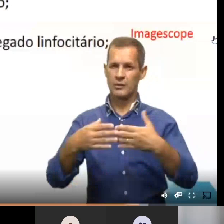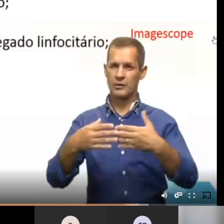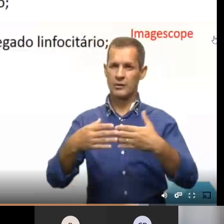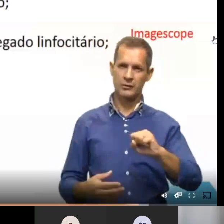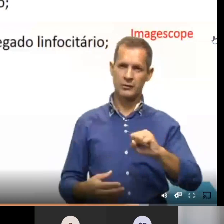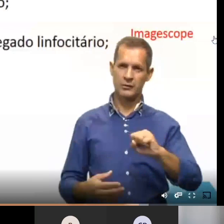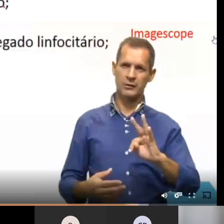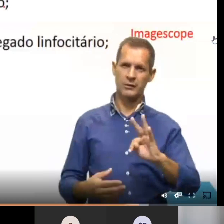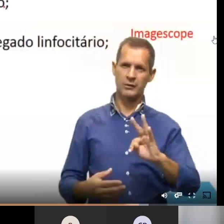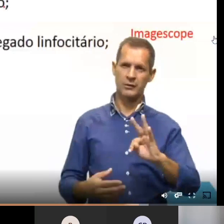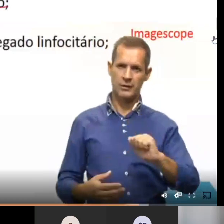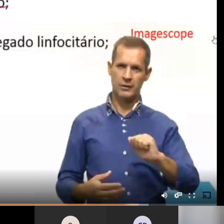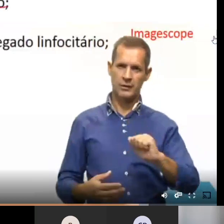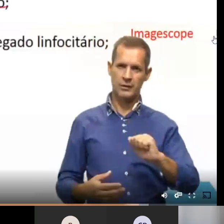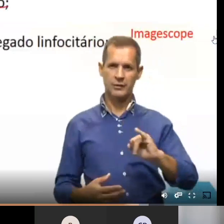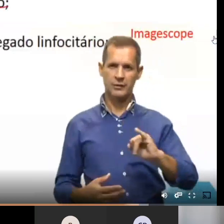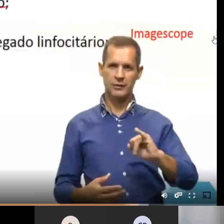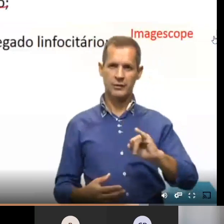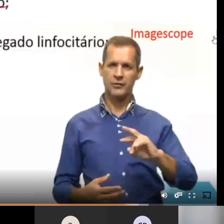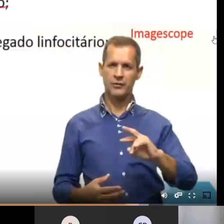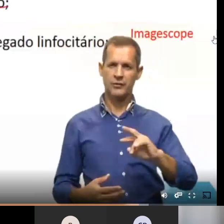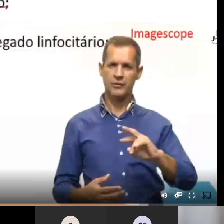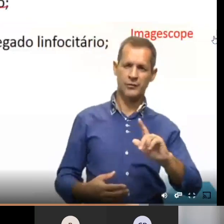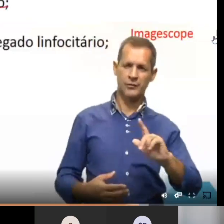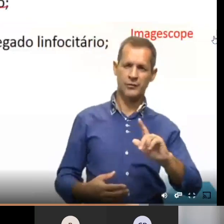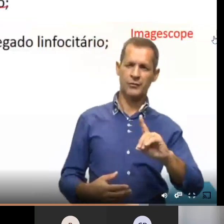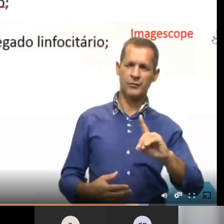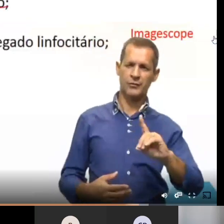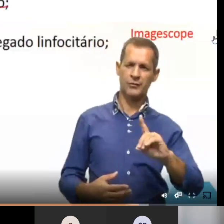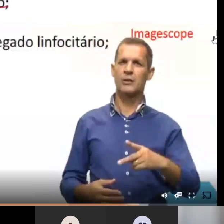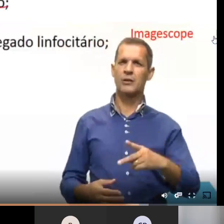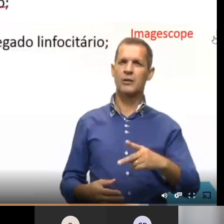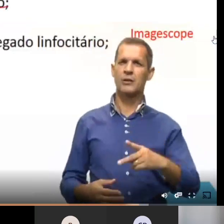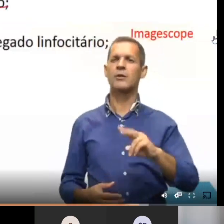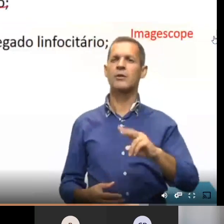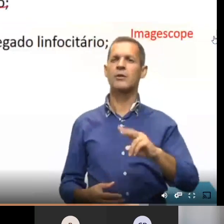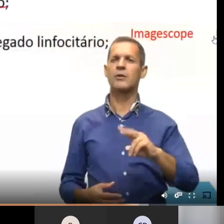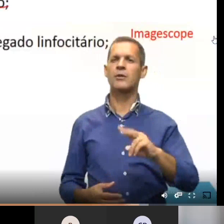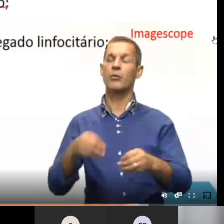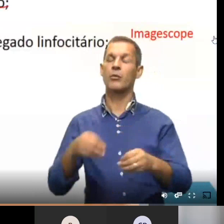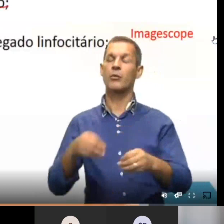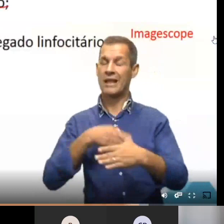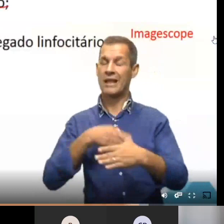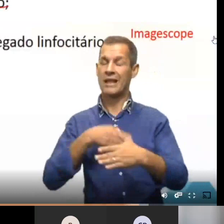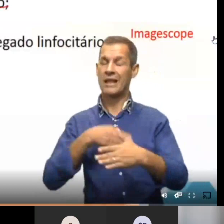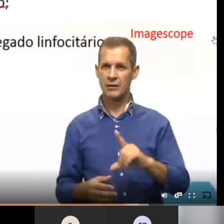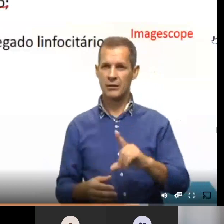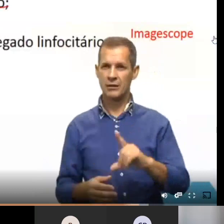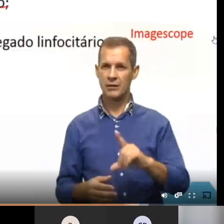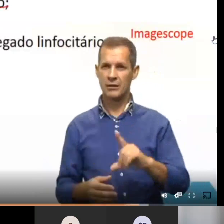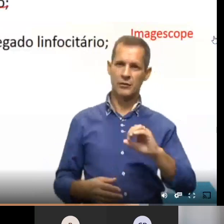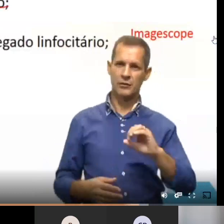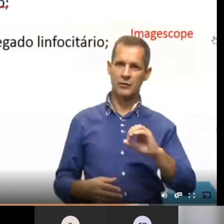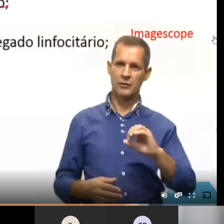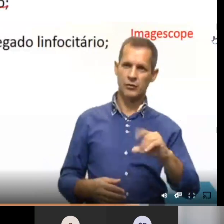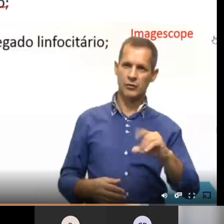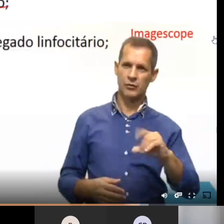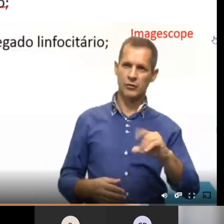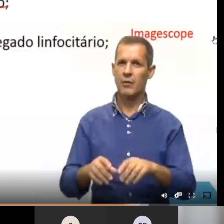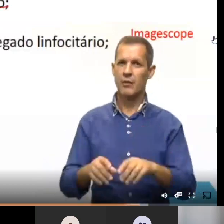estratificado pavimentoso, onde ocorrerá no seu interior o armazenamento de linfócitos